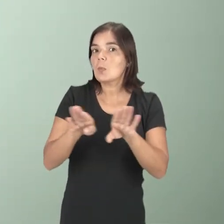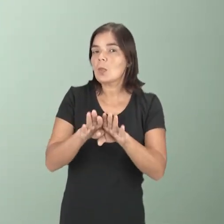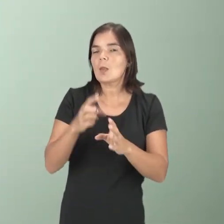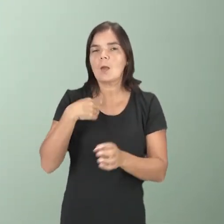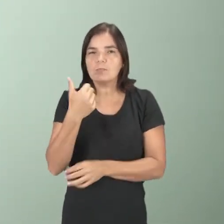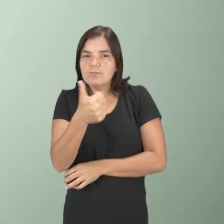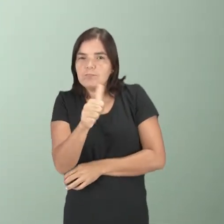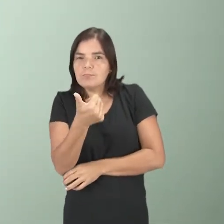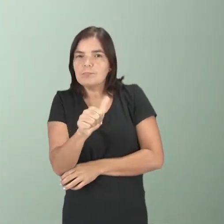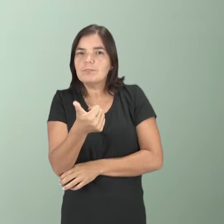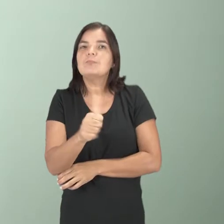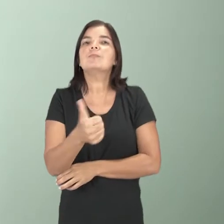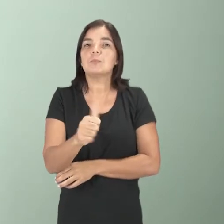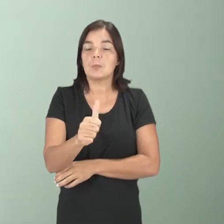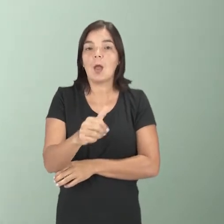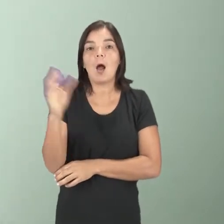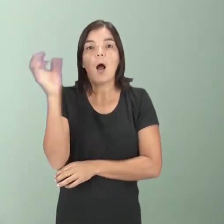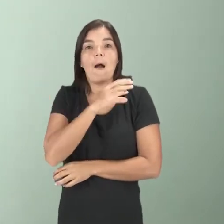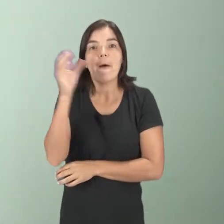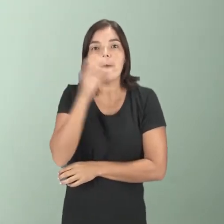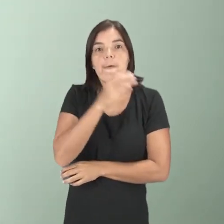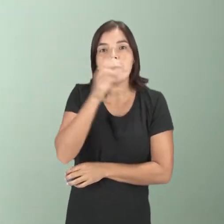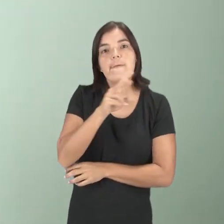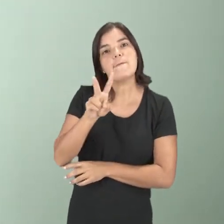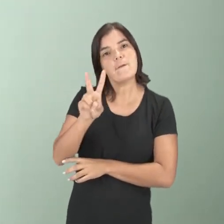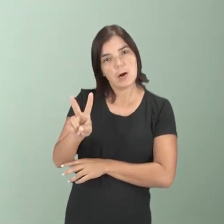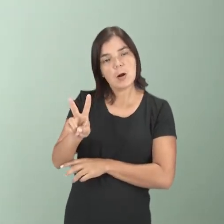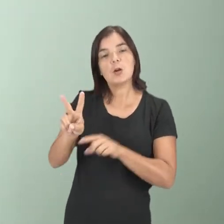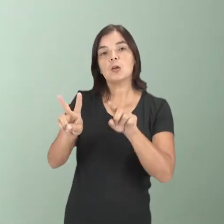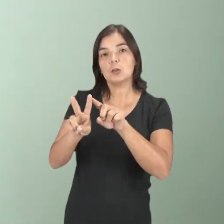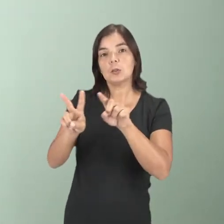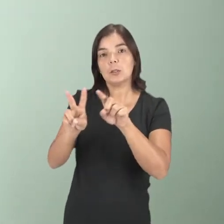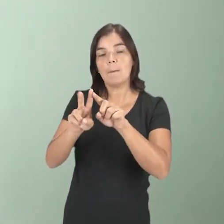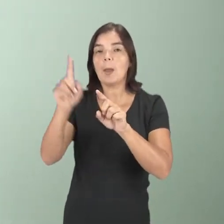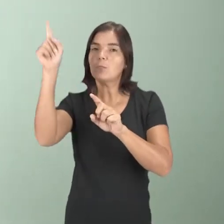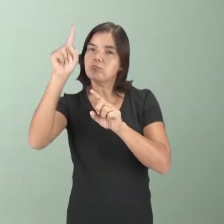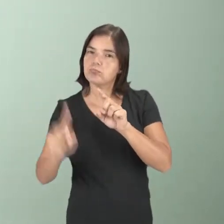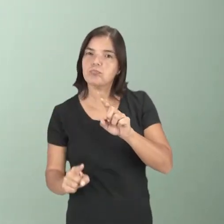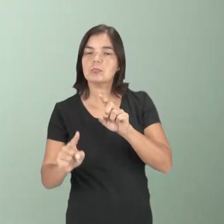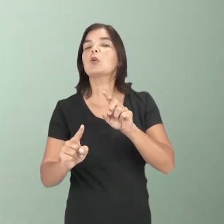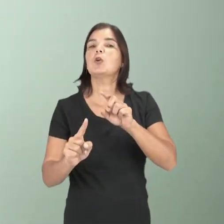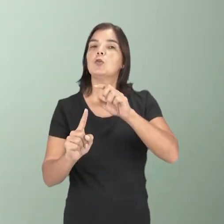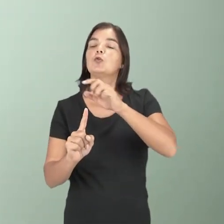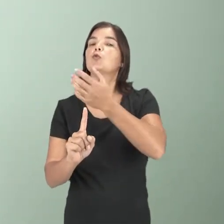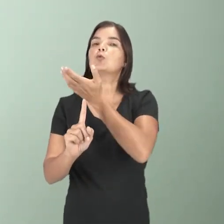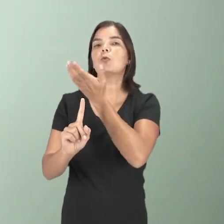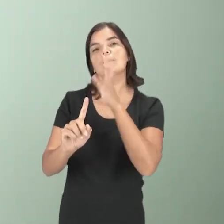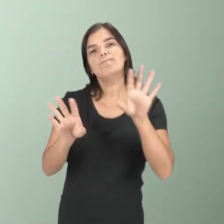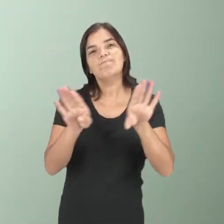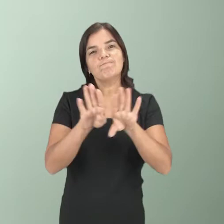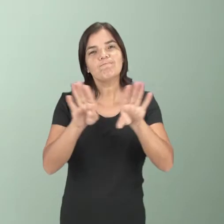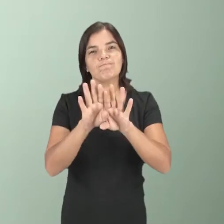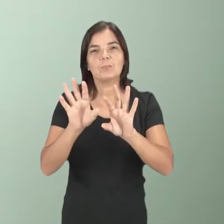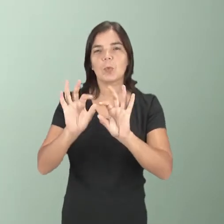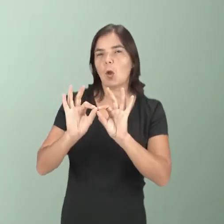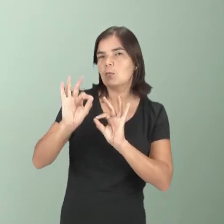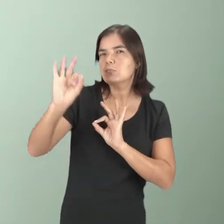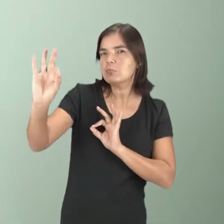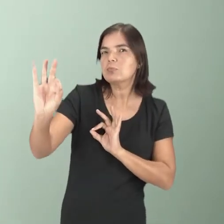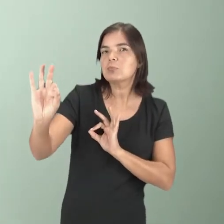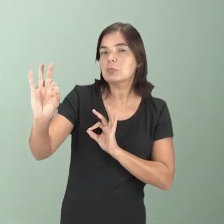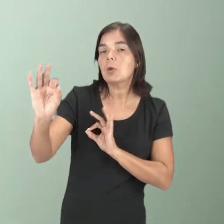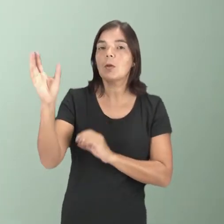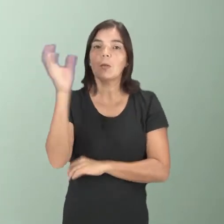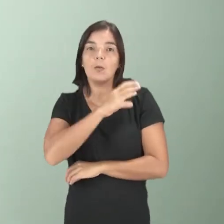fazia a análise da velocidade nos focos da elipse e do raio de um planeta a outro, fazia a relação entre distância